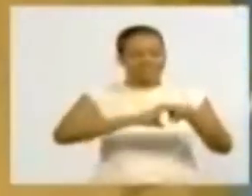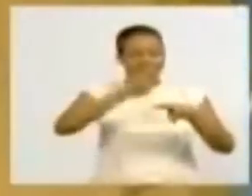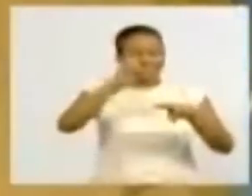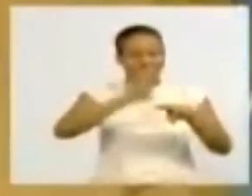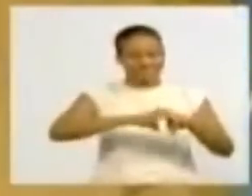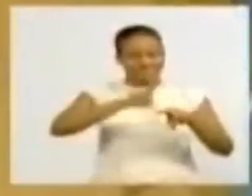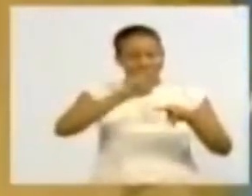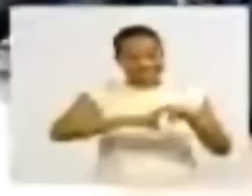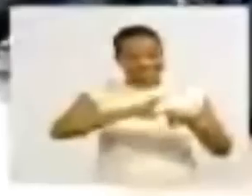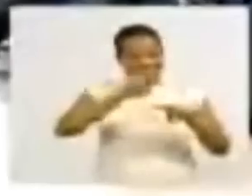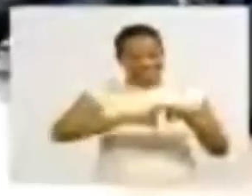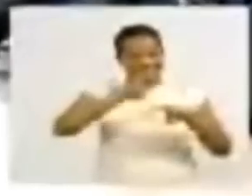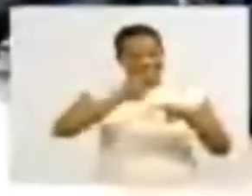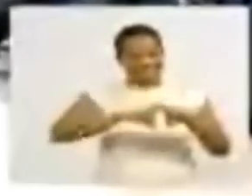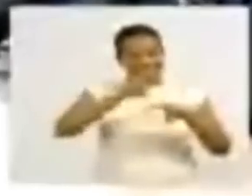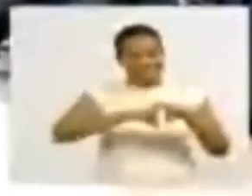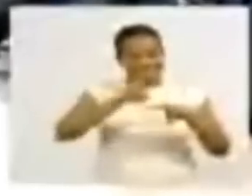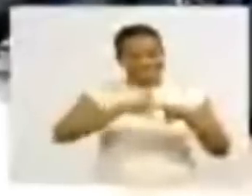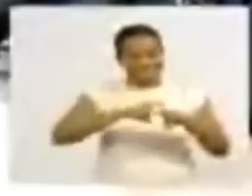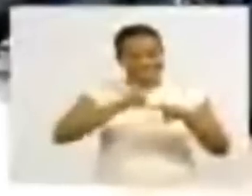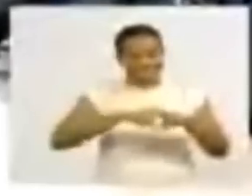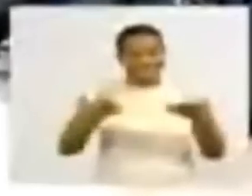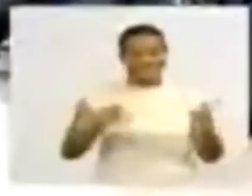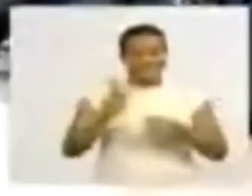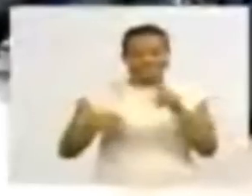Ó, vamos sentar.